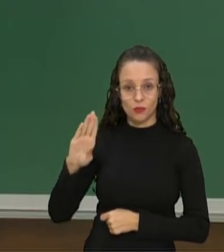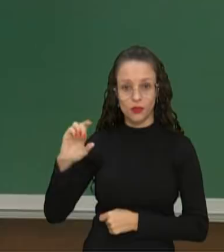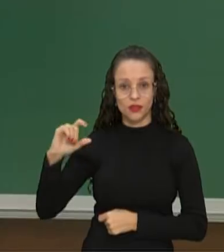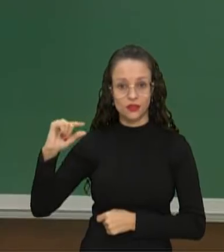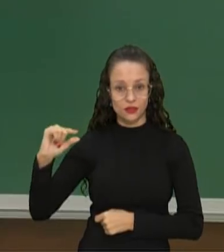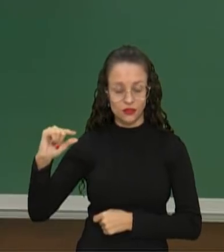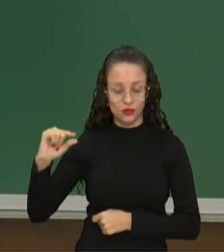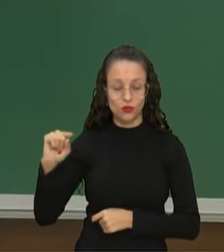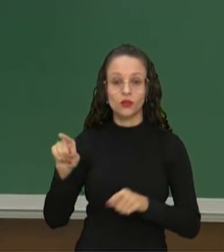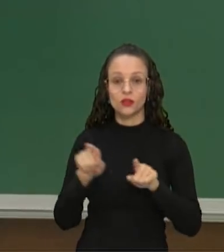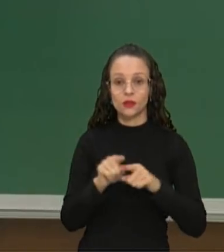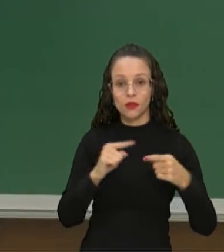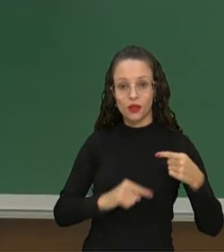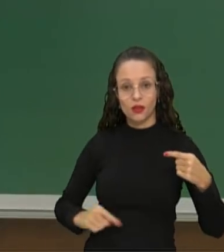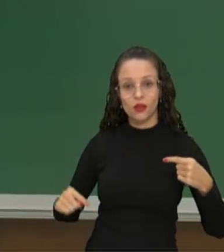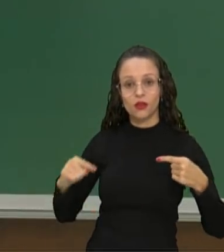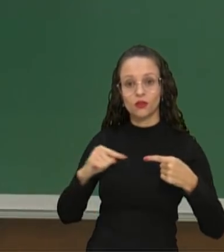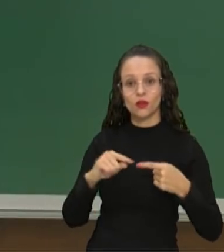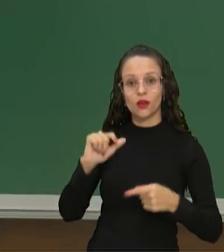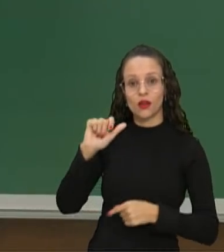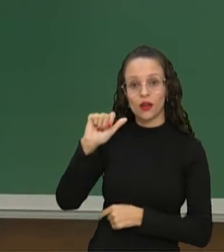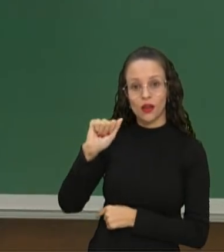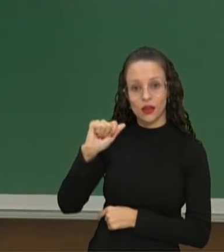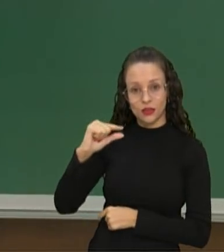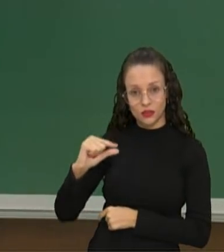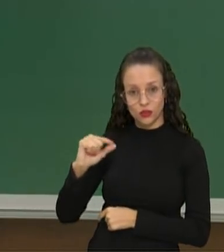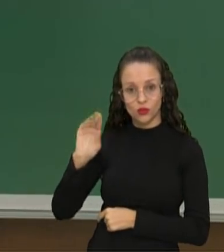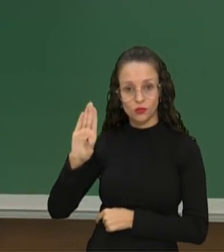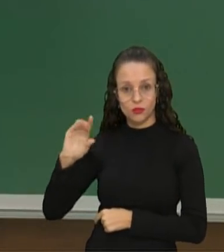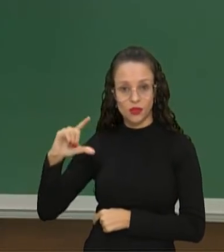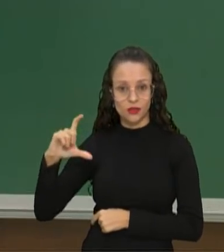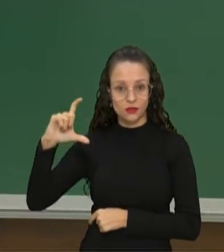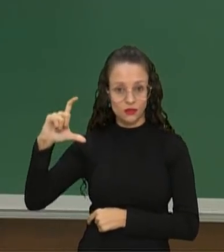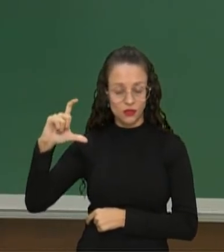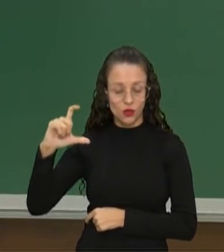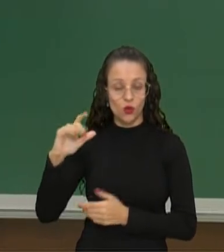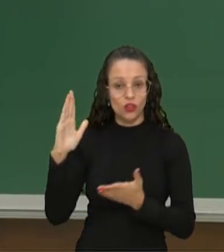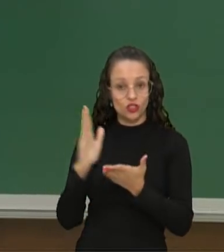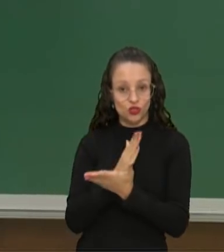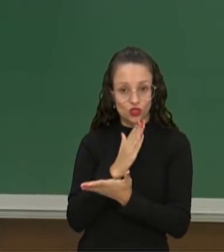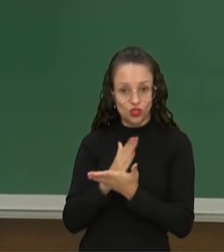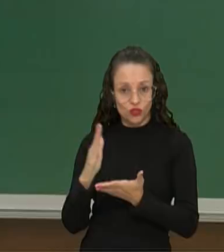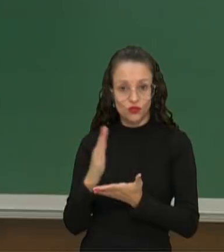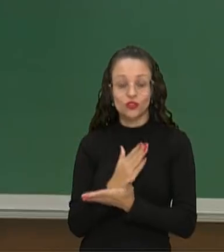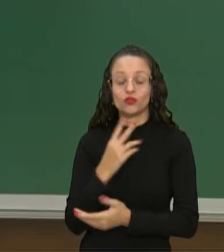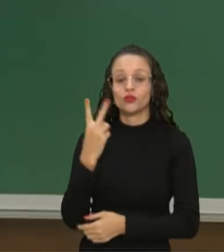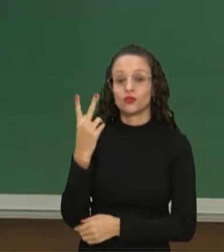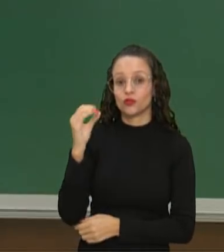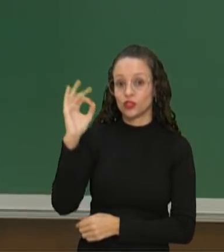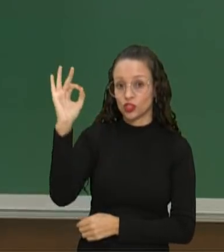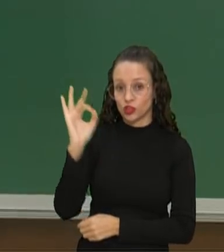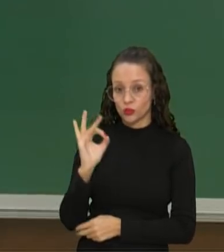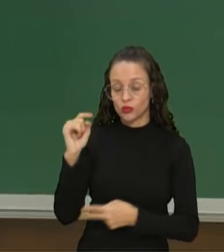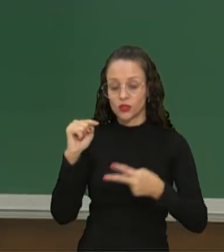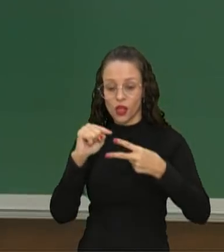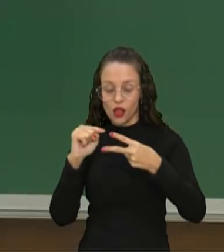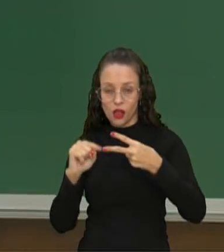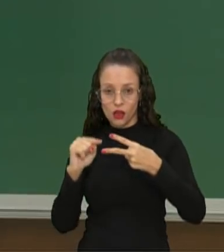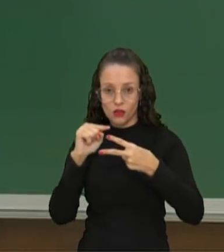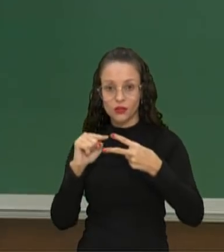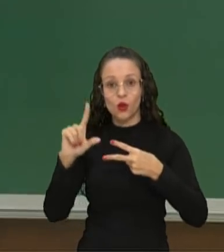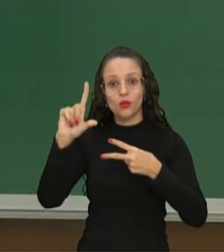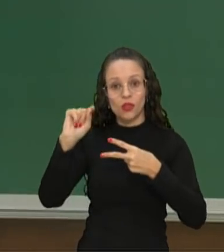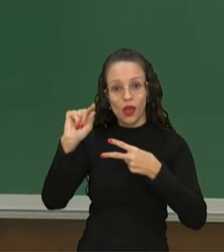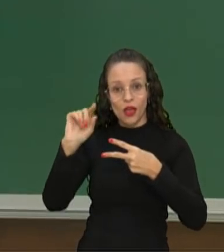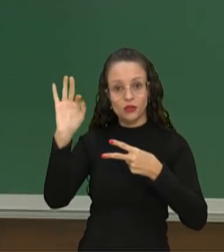tenho o recombinante azinho-bezão. Então, eu tenho que dividir esses 20% pelos 2. Então, eu vou ter 10% de cada